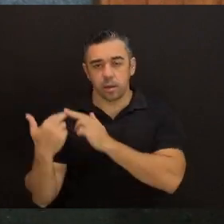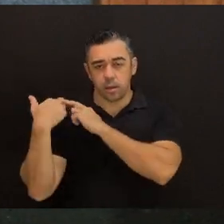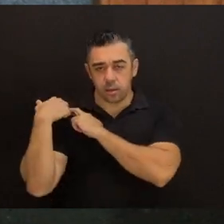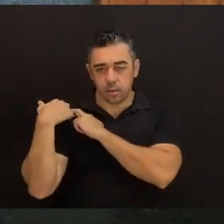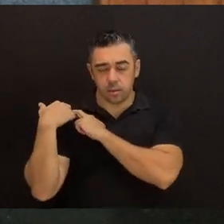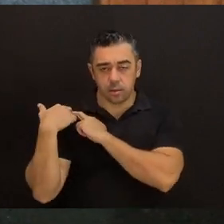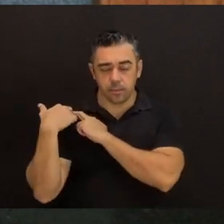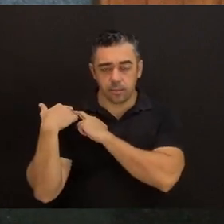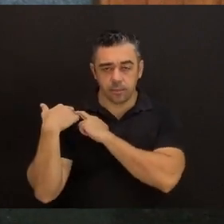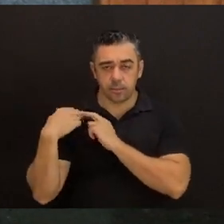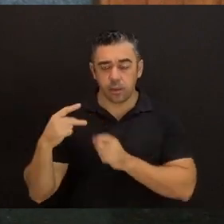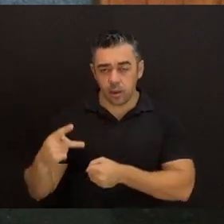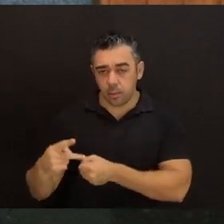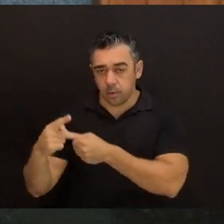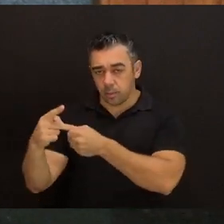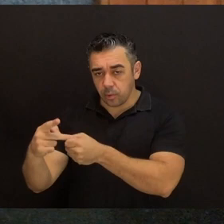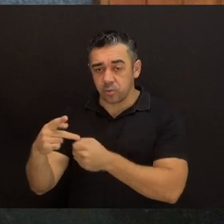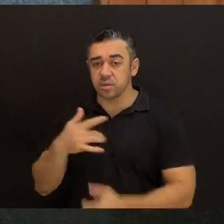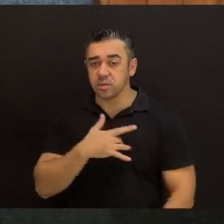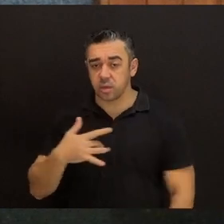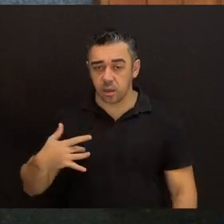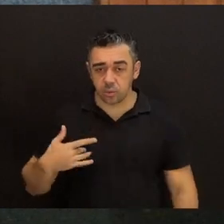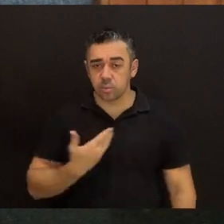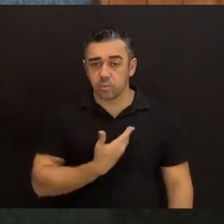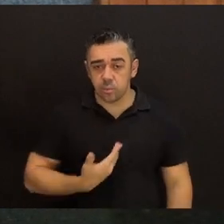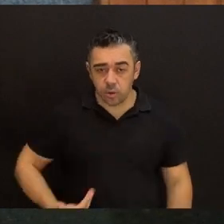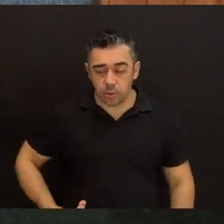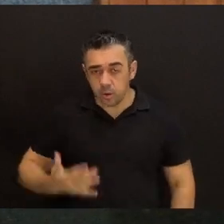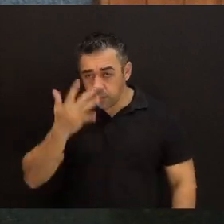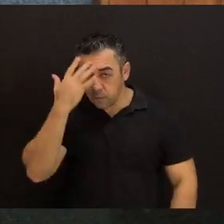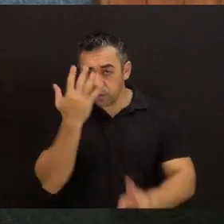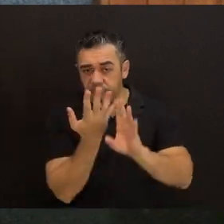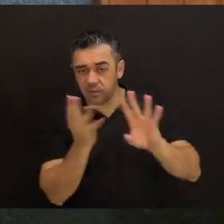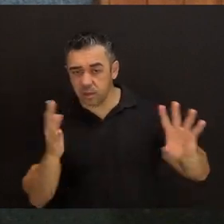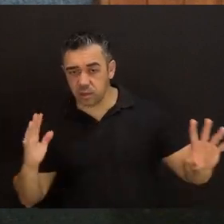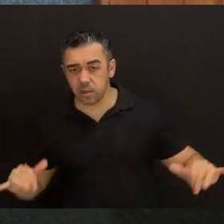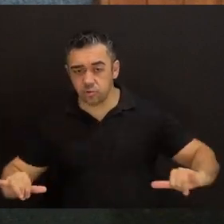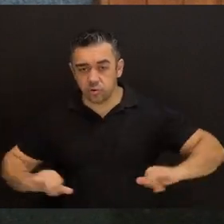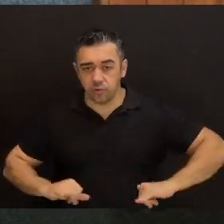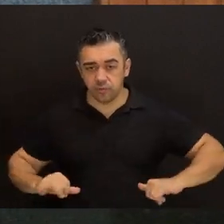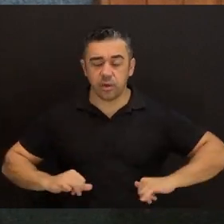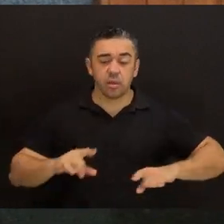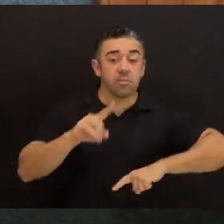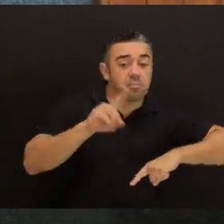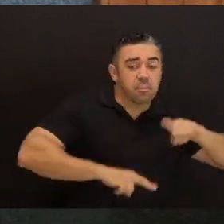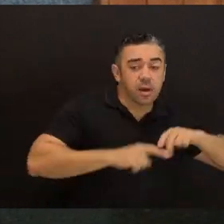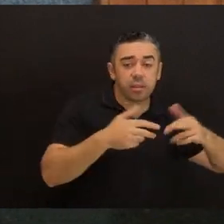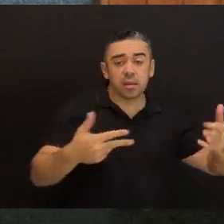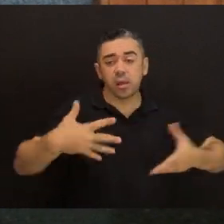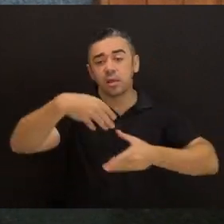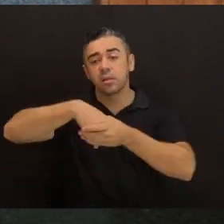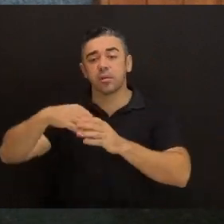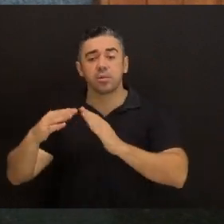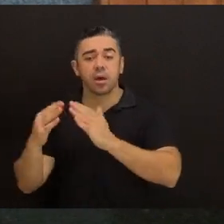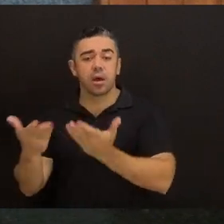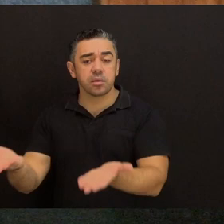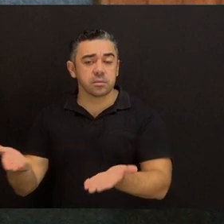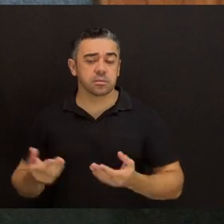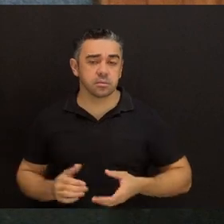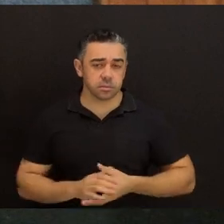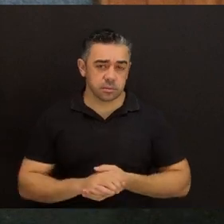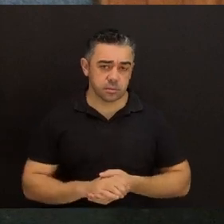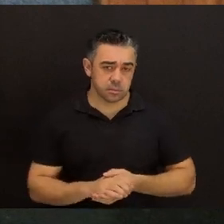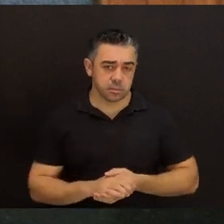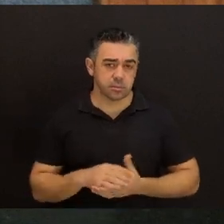promotoria da saúde pública Afinal tem gente sofrendo nas filas e tem material público da saúde dentro da casa de servidor mas